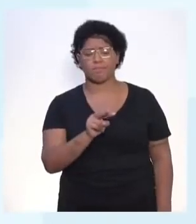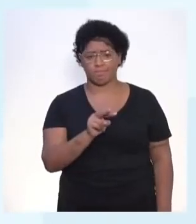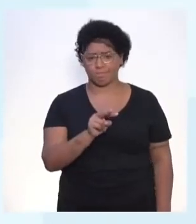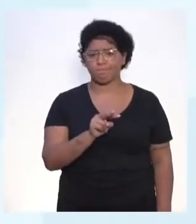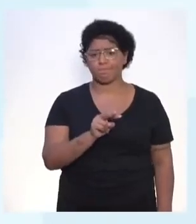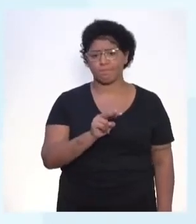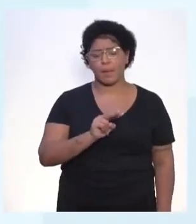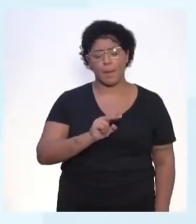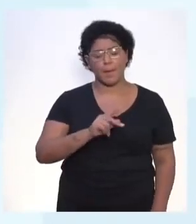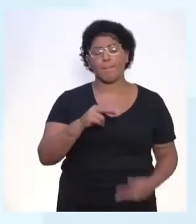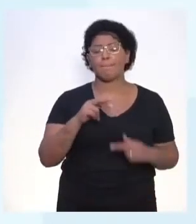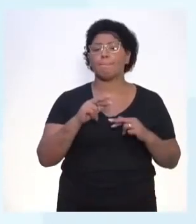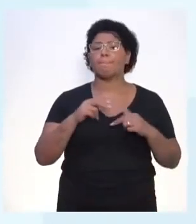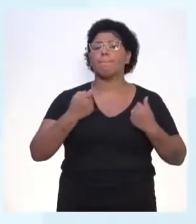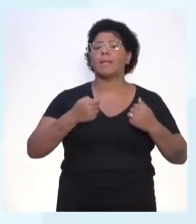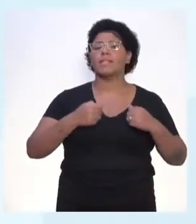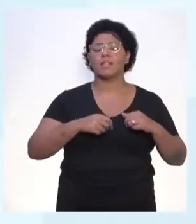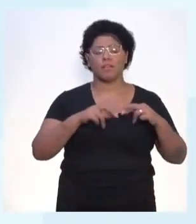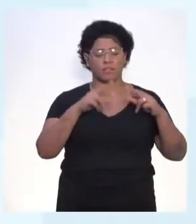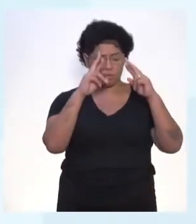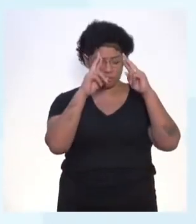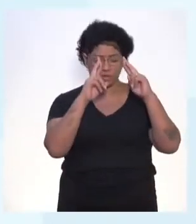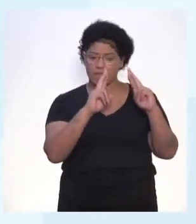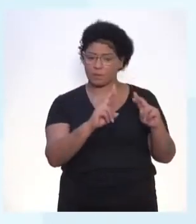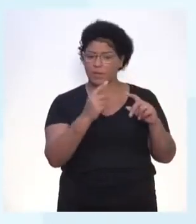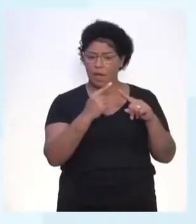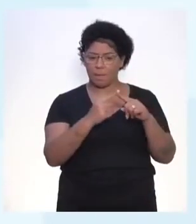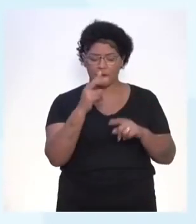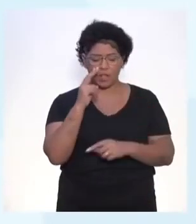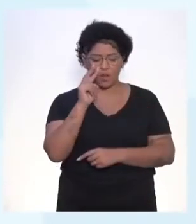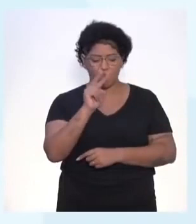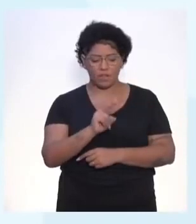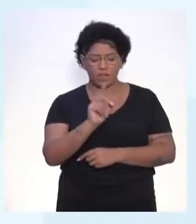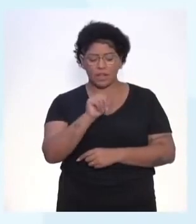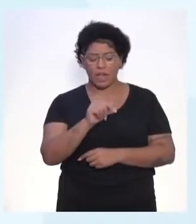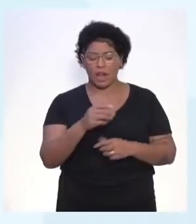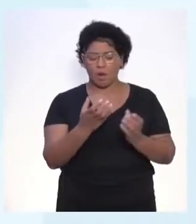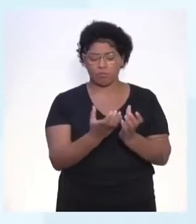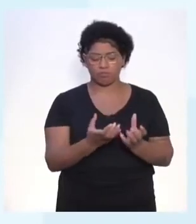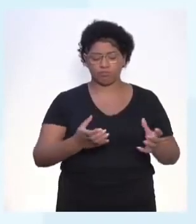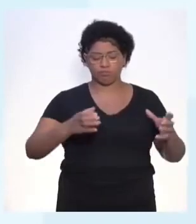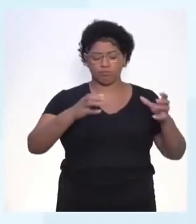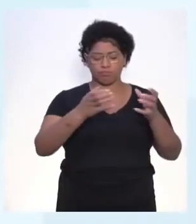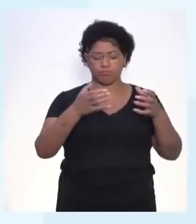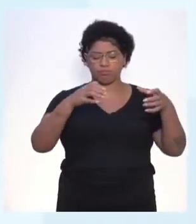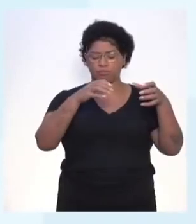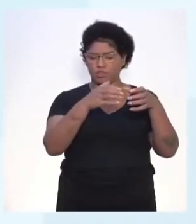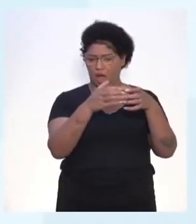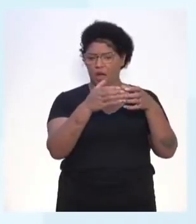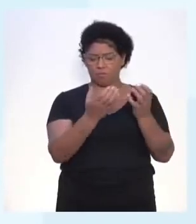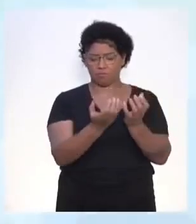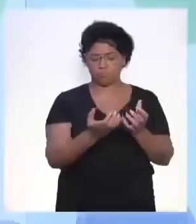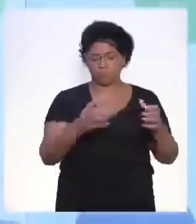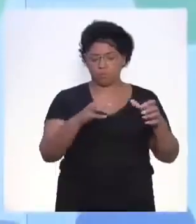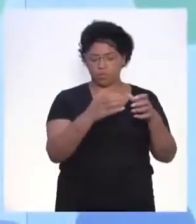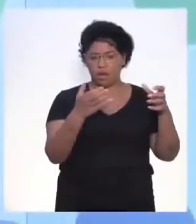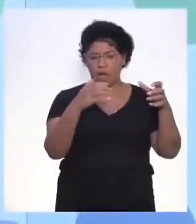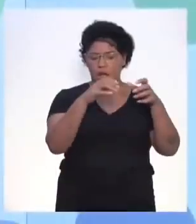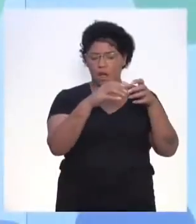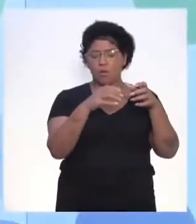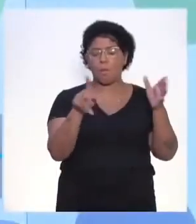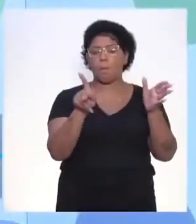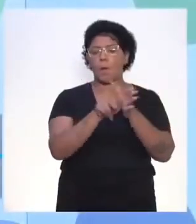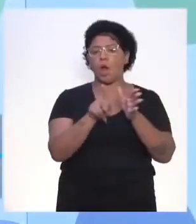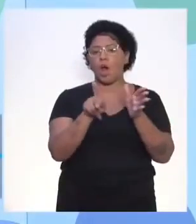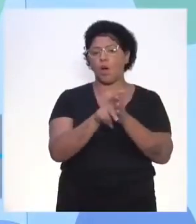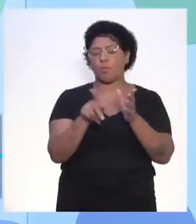antiguidade e respeito, a que gostei mais de ver foi um belo jarro de porcelana da China ou da Índia, como se diz.